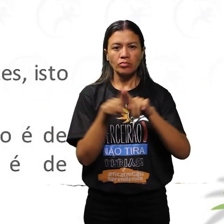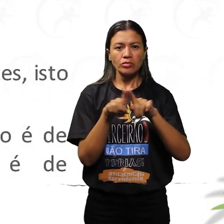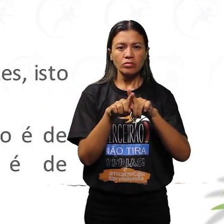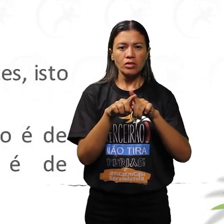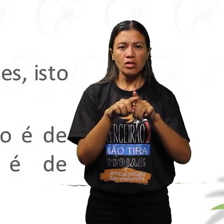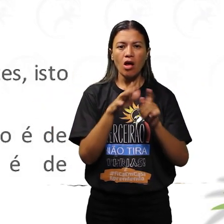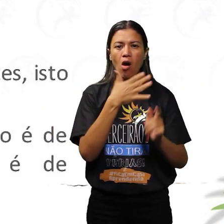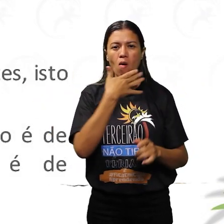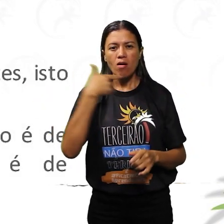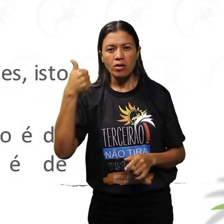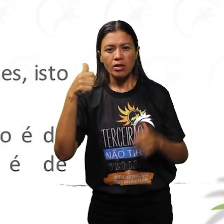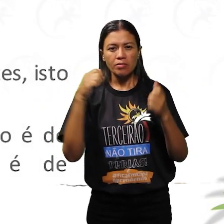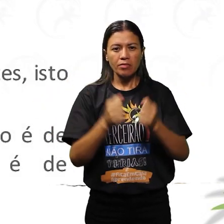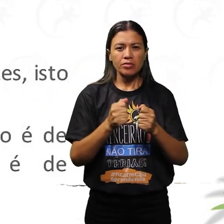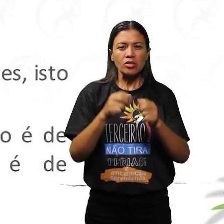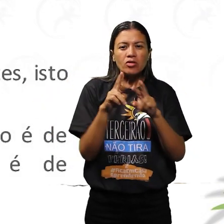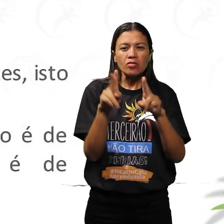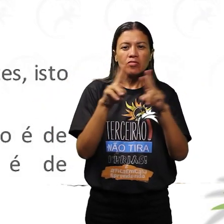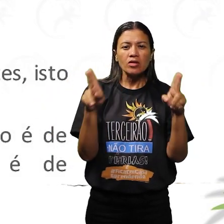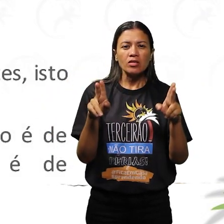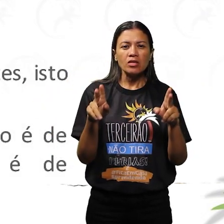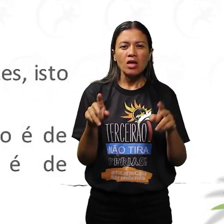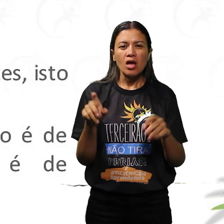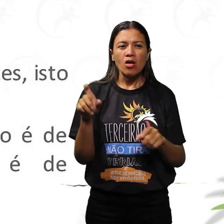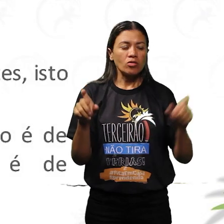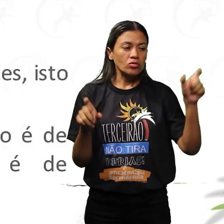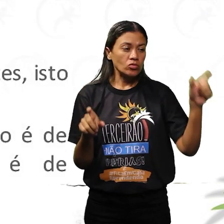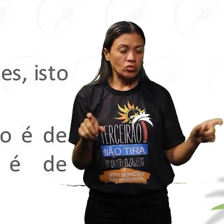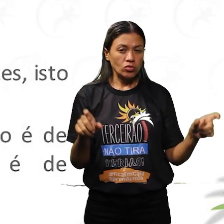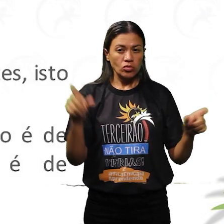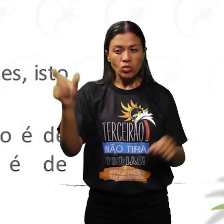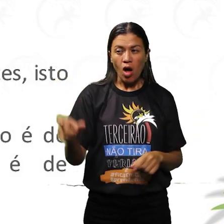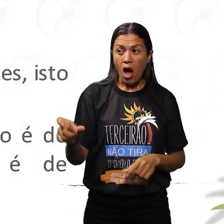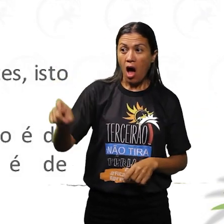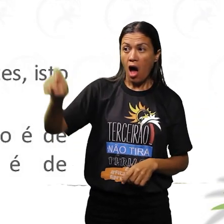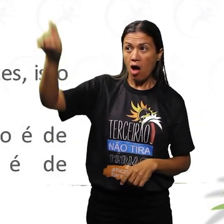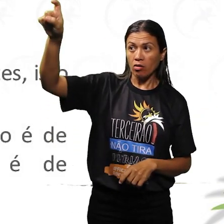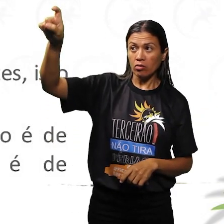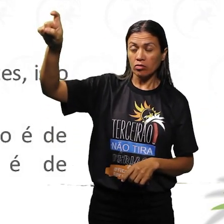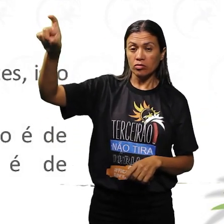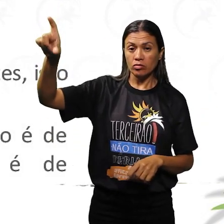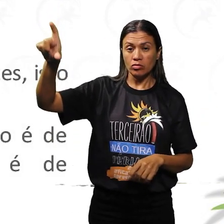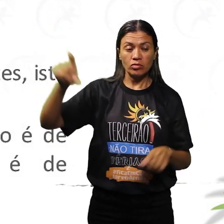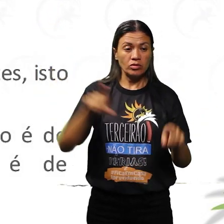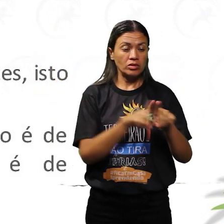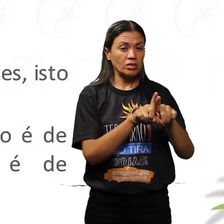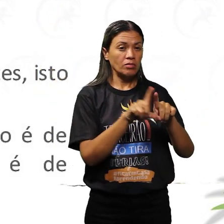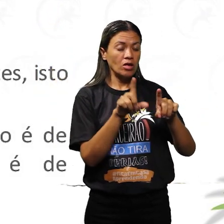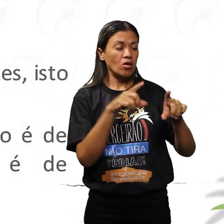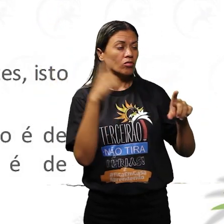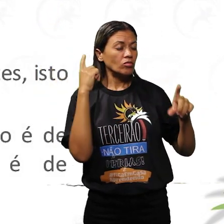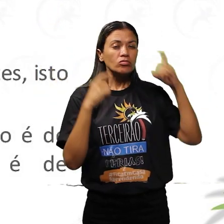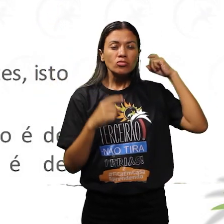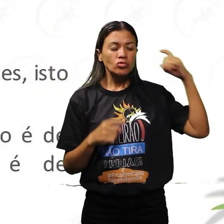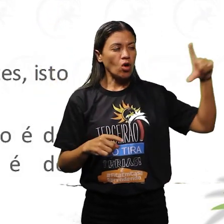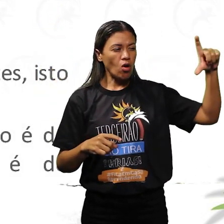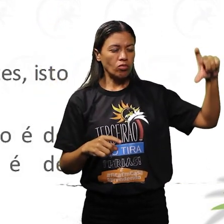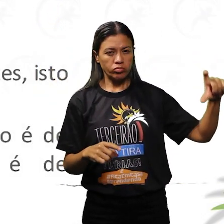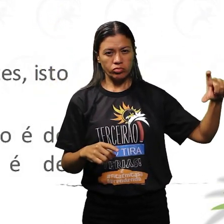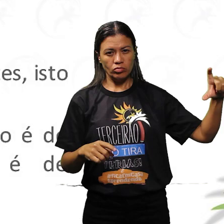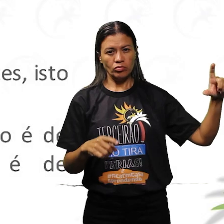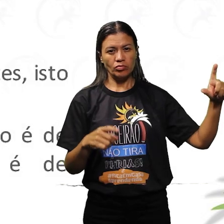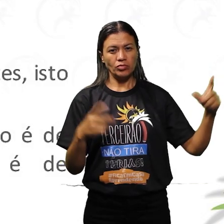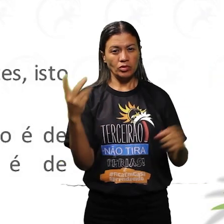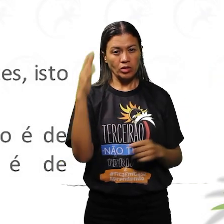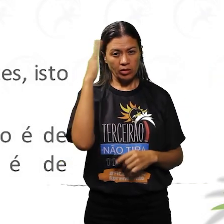permite diferenciar um som de alta frequência, agudo, de um som de baixa frequência, um som mais grave. Para você